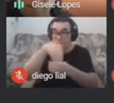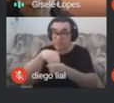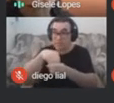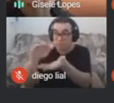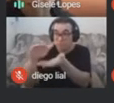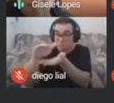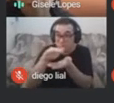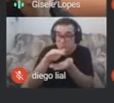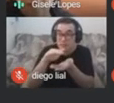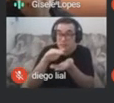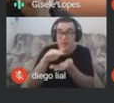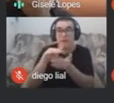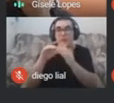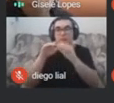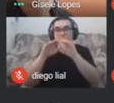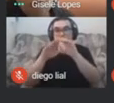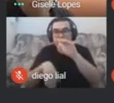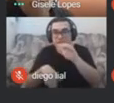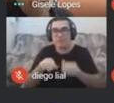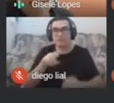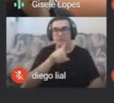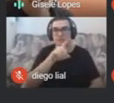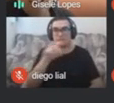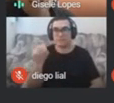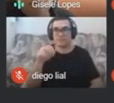ou 100 partes por milhão.